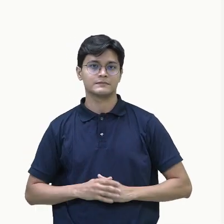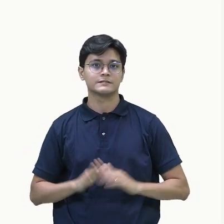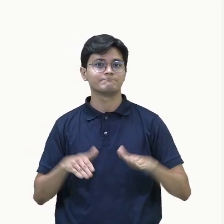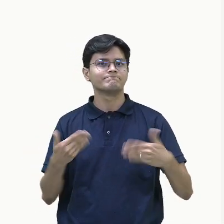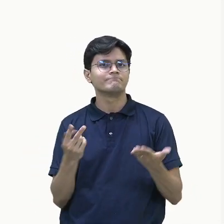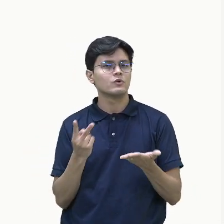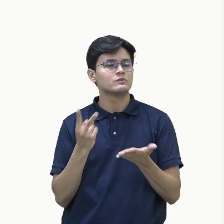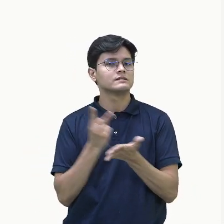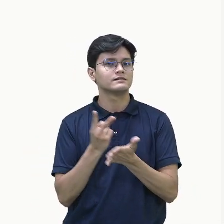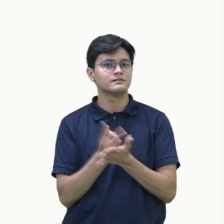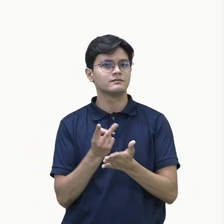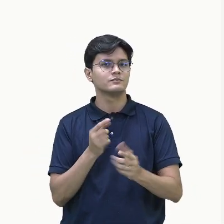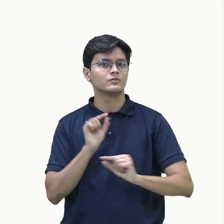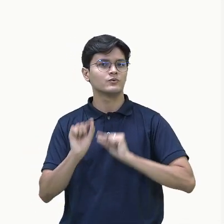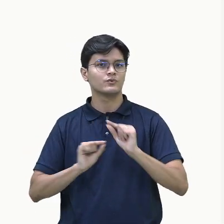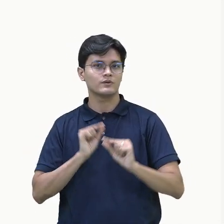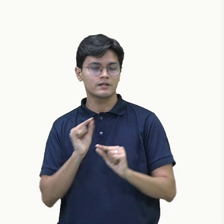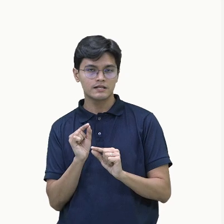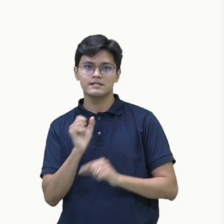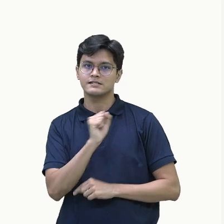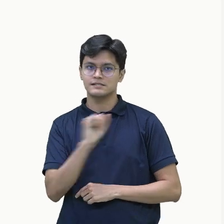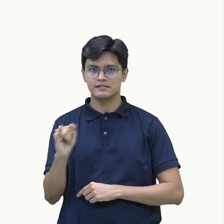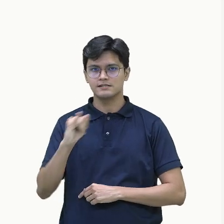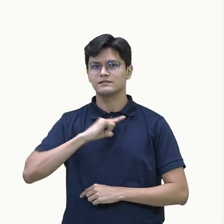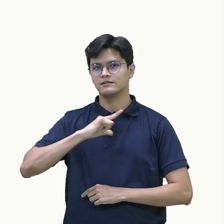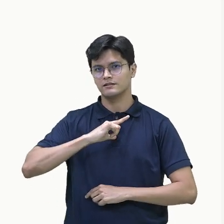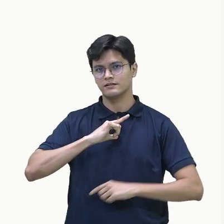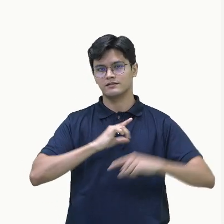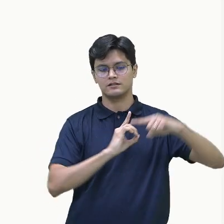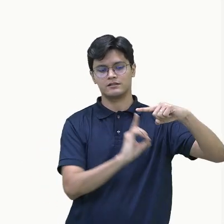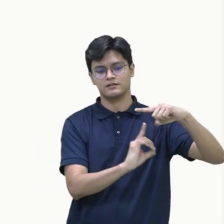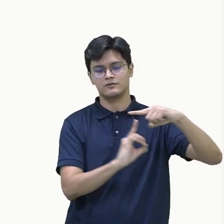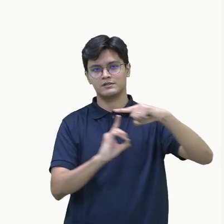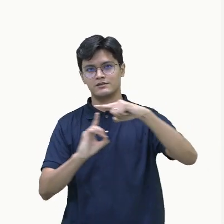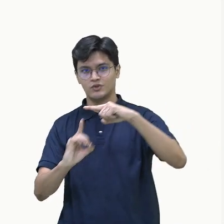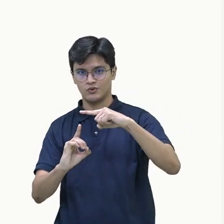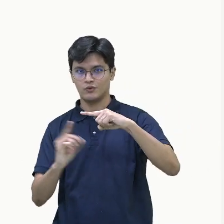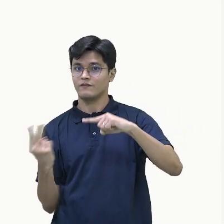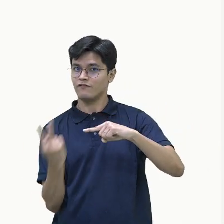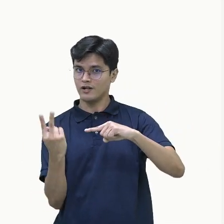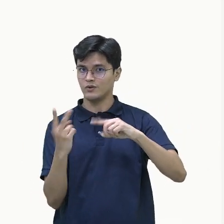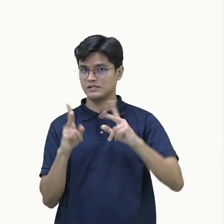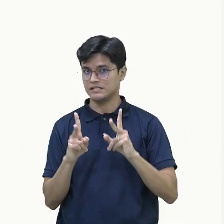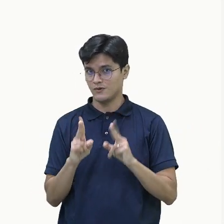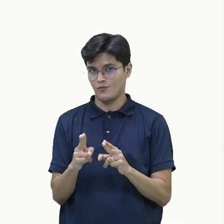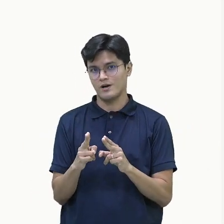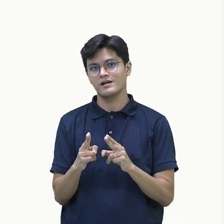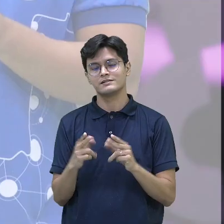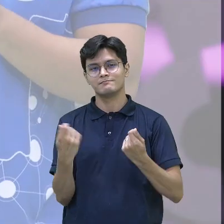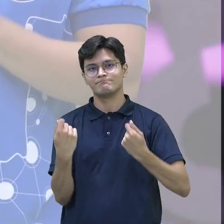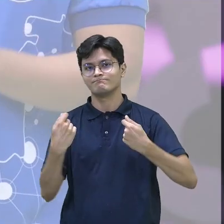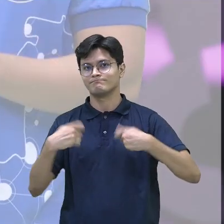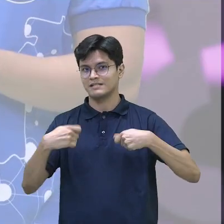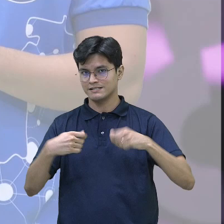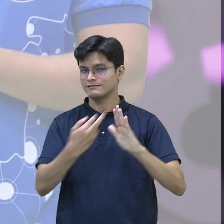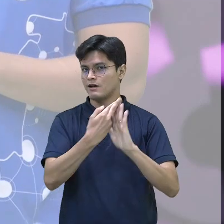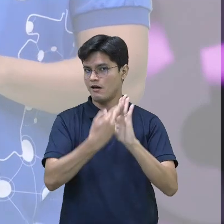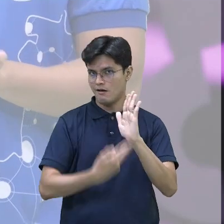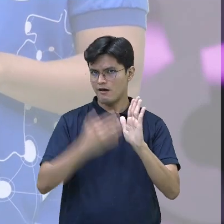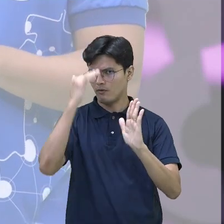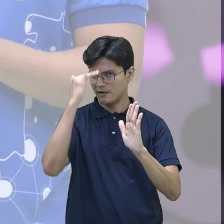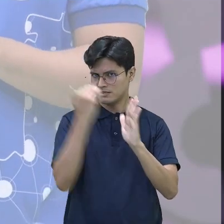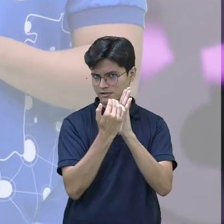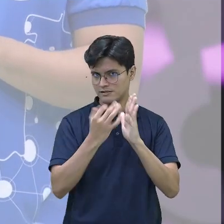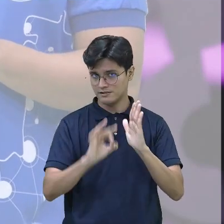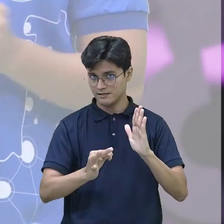todo sempre, amém, que os denominadores são iguais, eu preciso seguir essa regra.